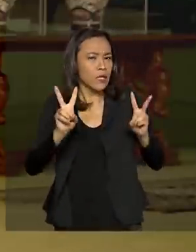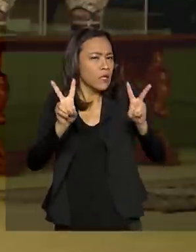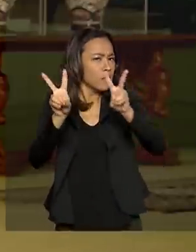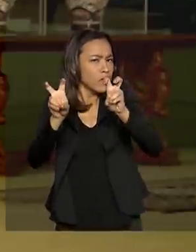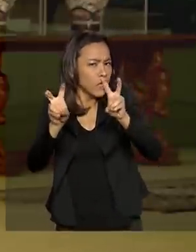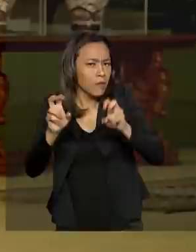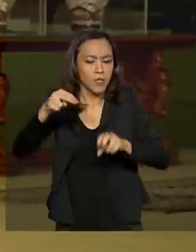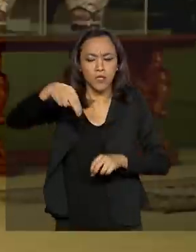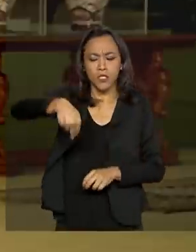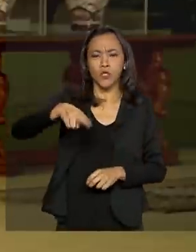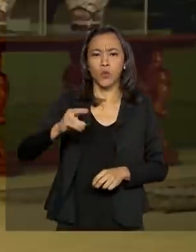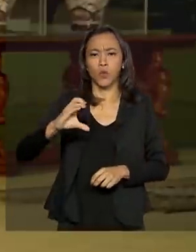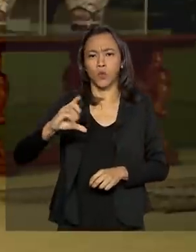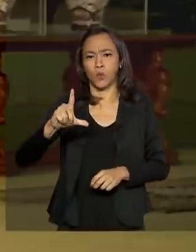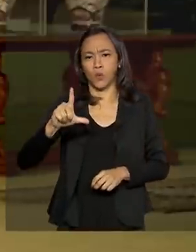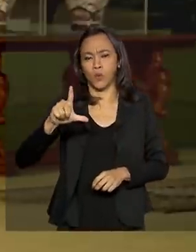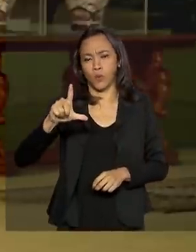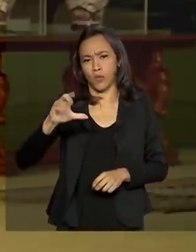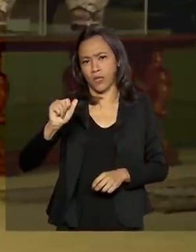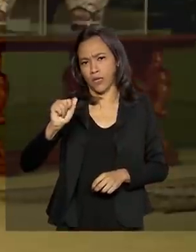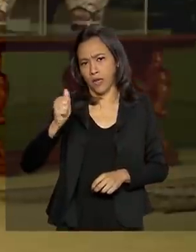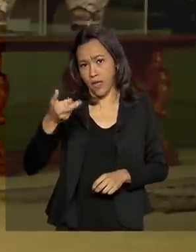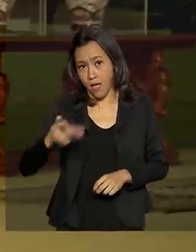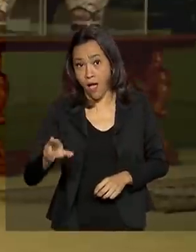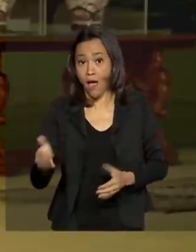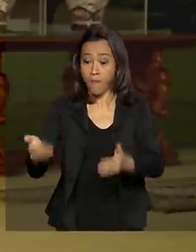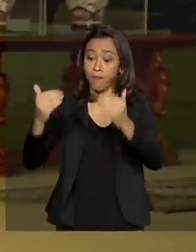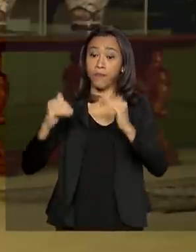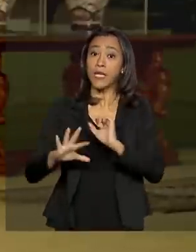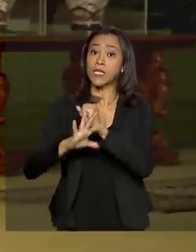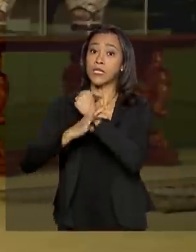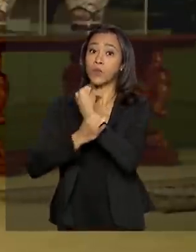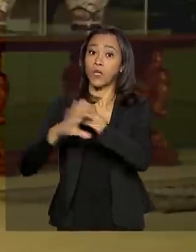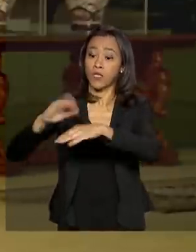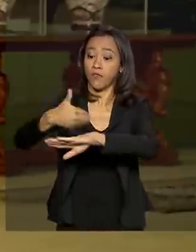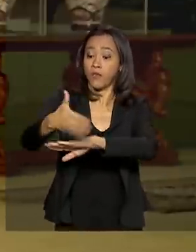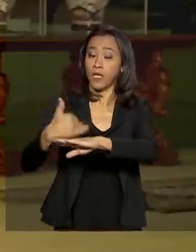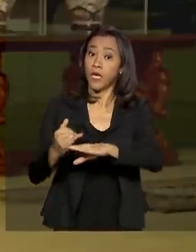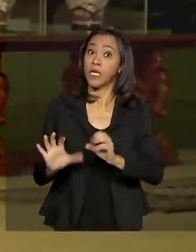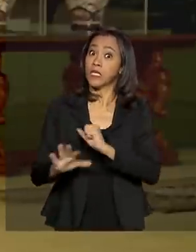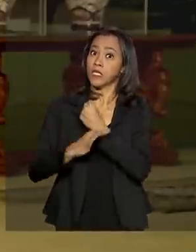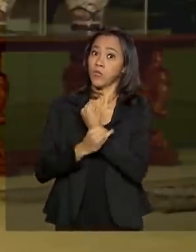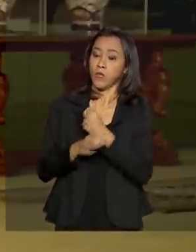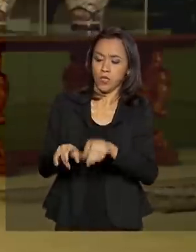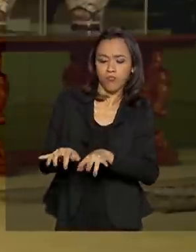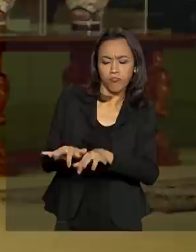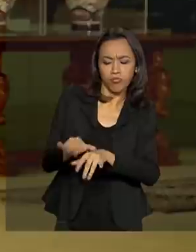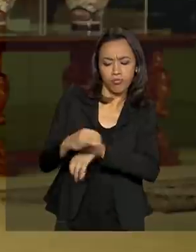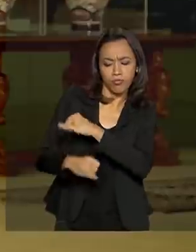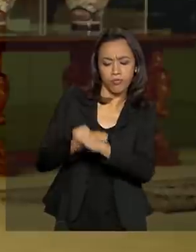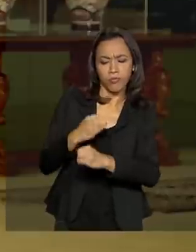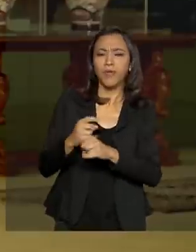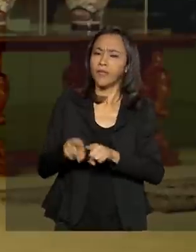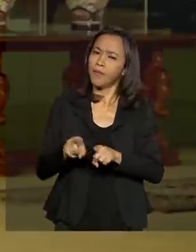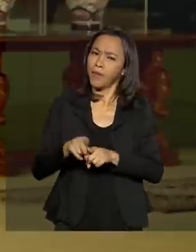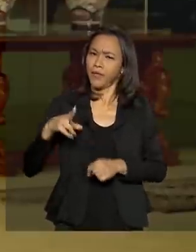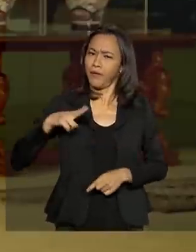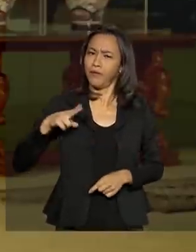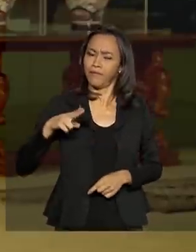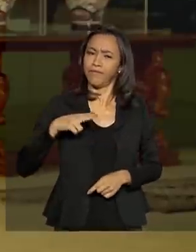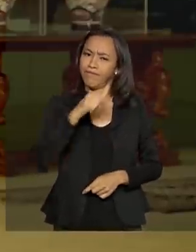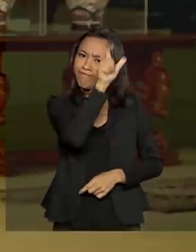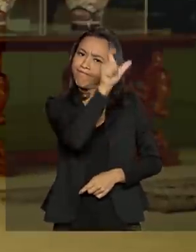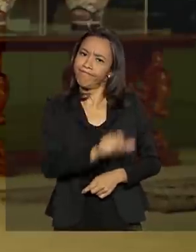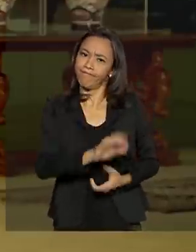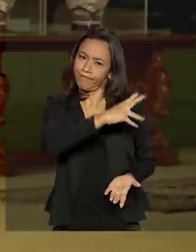os nucleares, os de segurança das fronteiras e segurança cibernética, e também por cuidar da segurança pessoal do presidente.